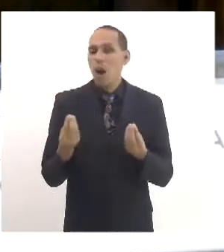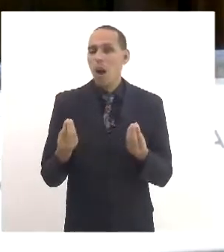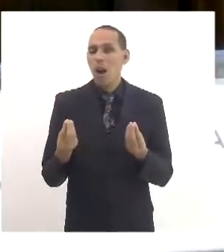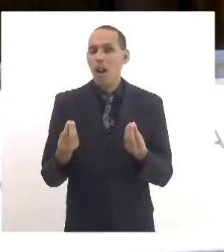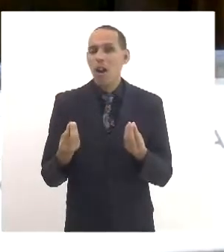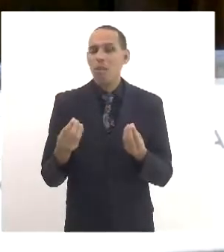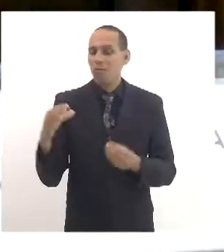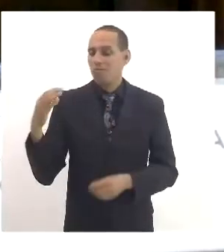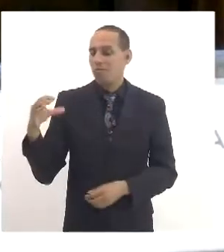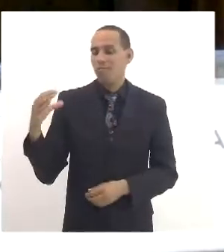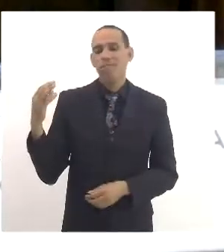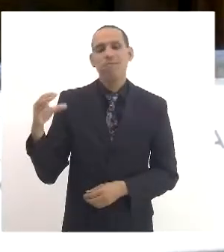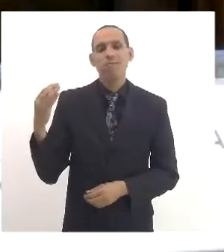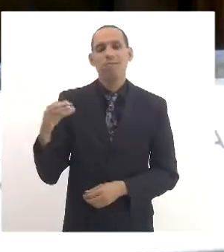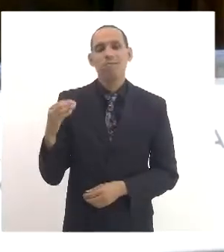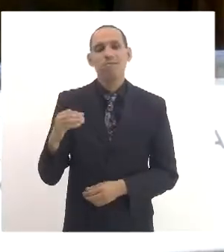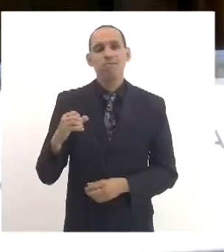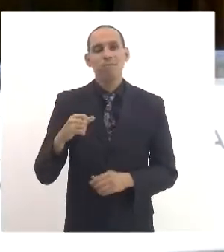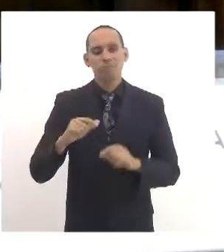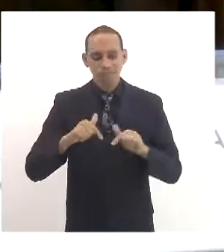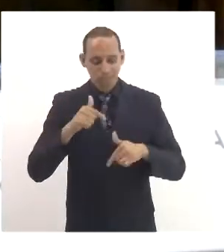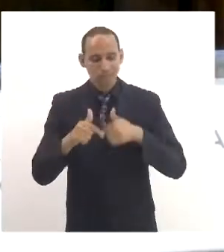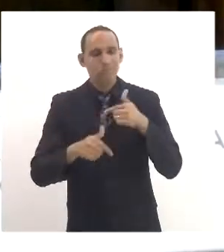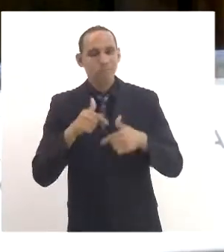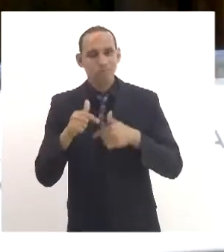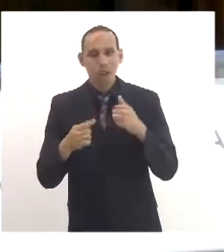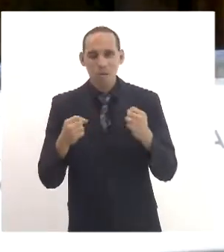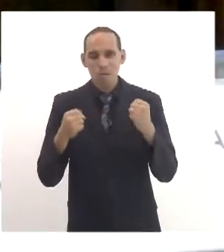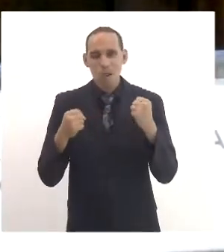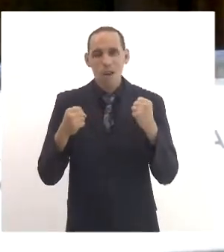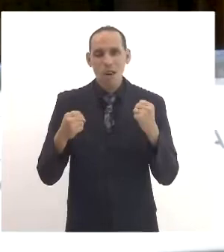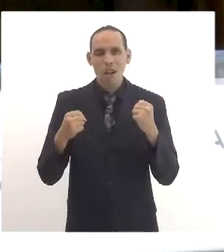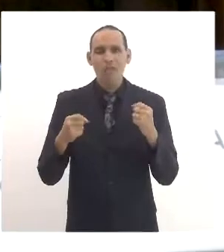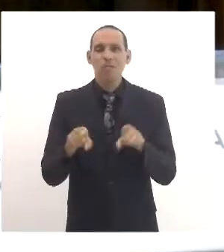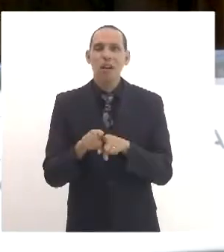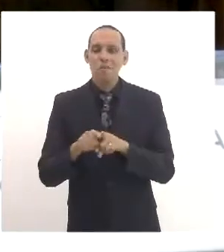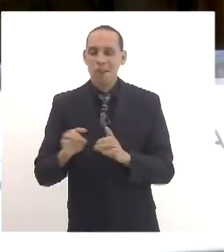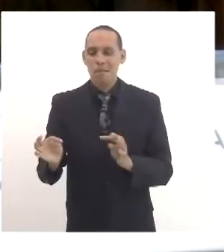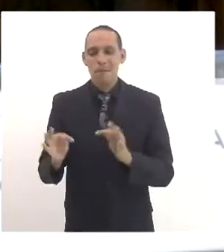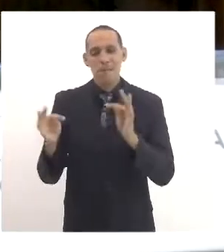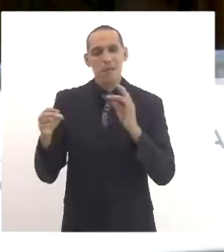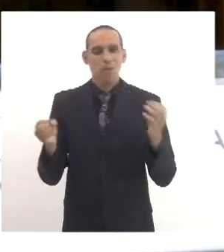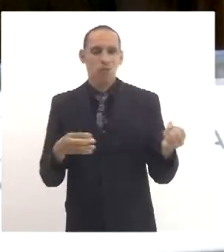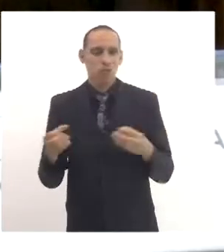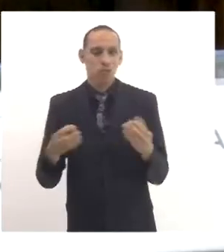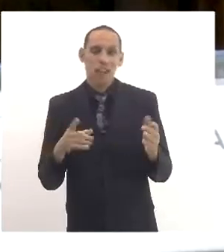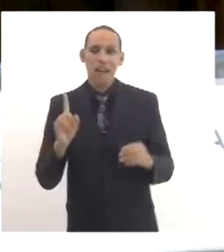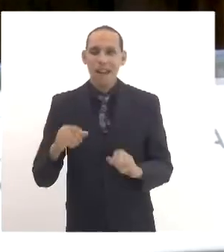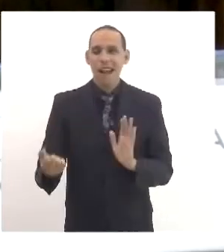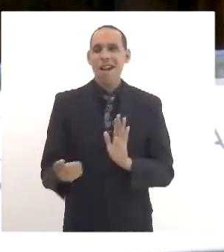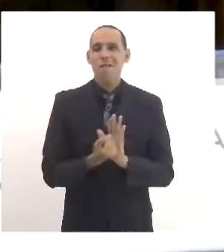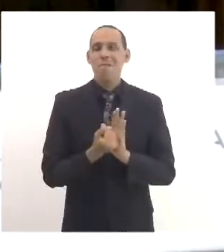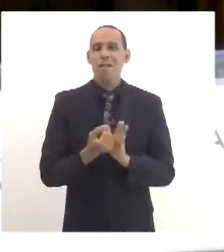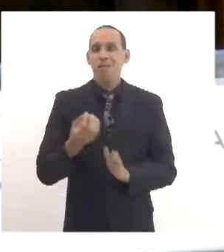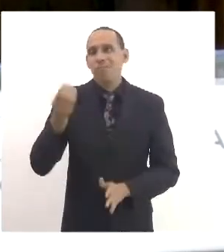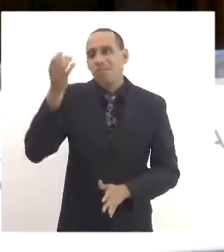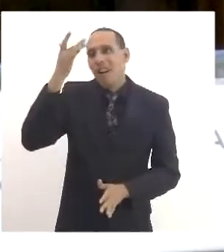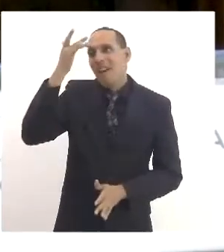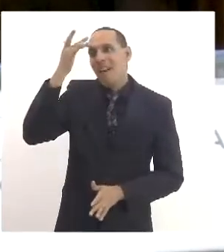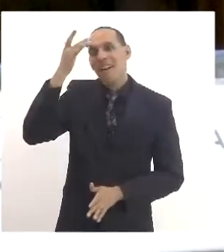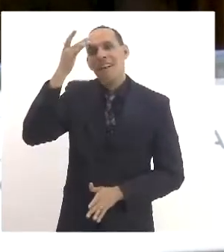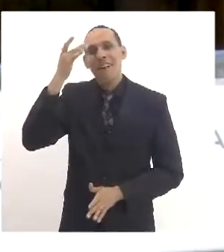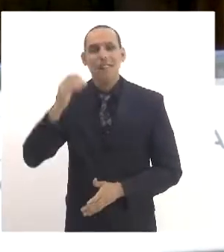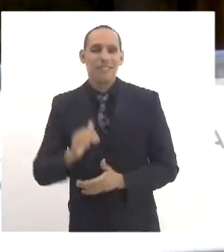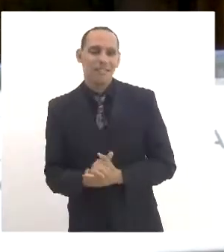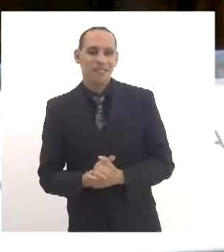da ciência, da tecnologia e inovação. Então, creio que essa marca ficou da viagem e, na